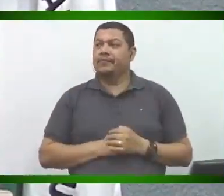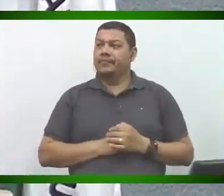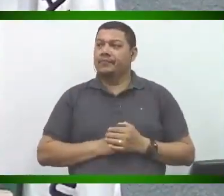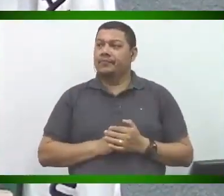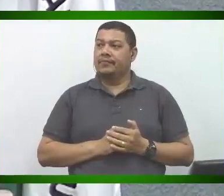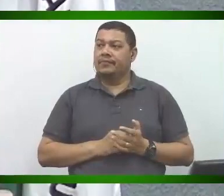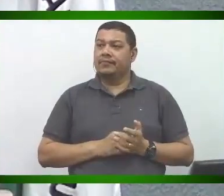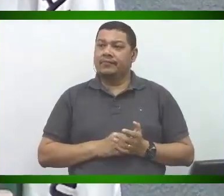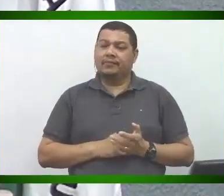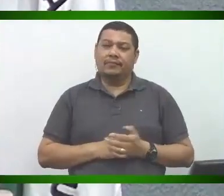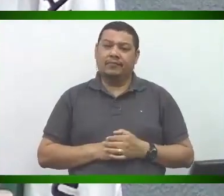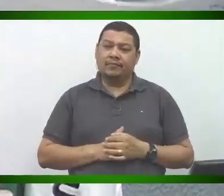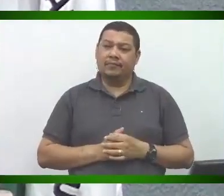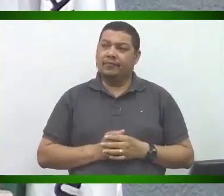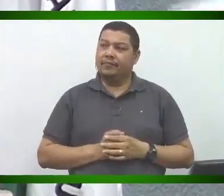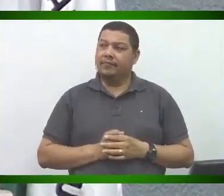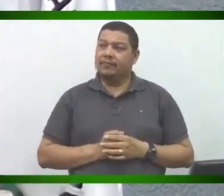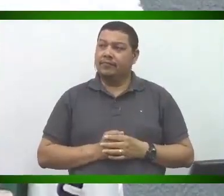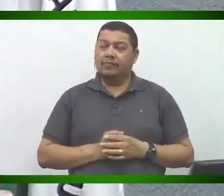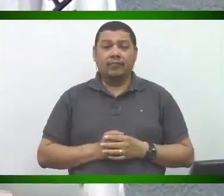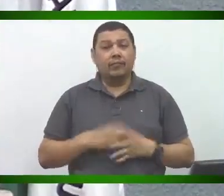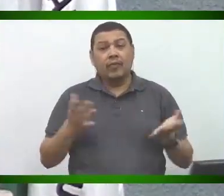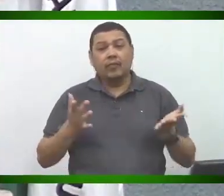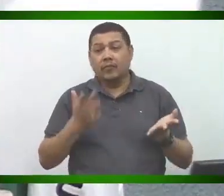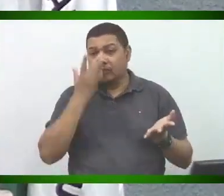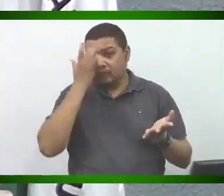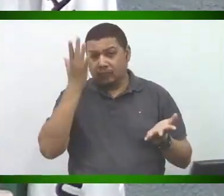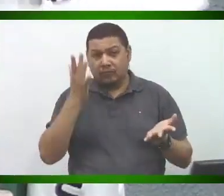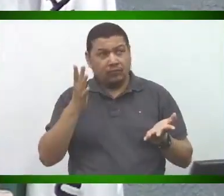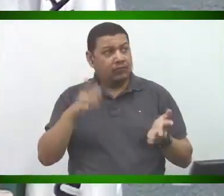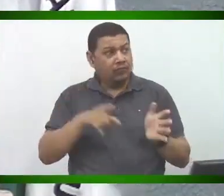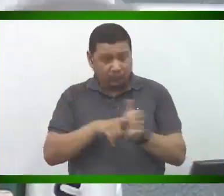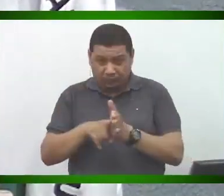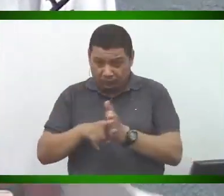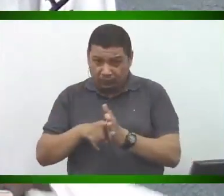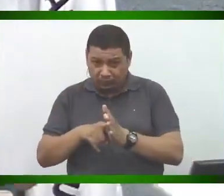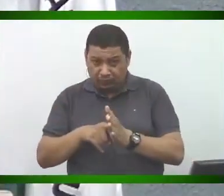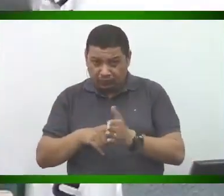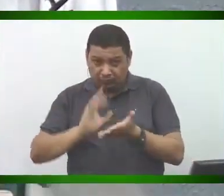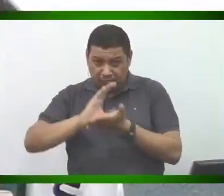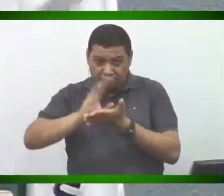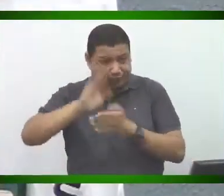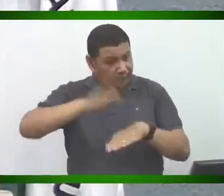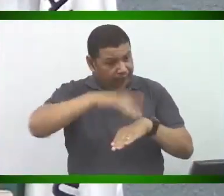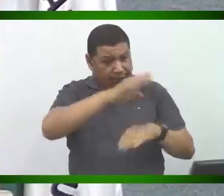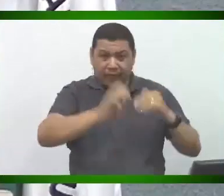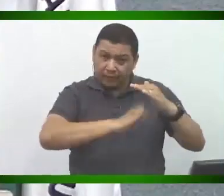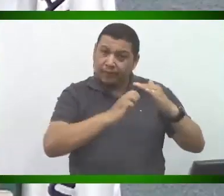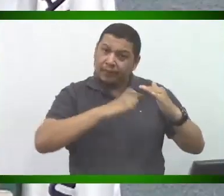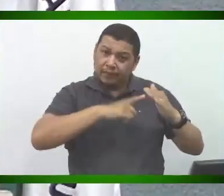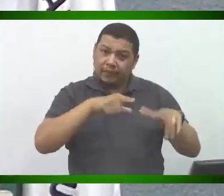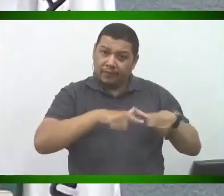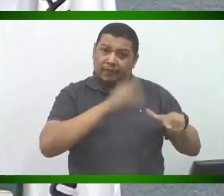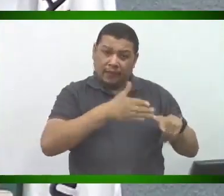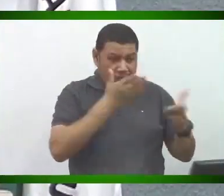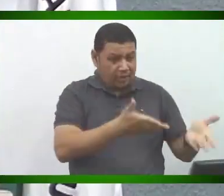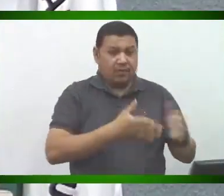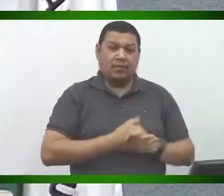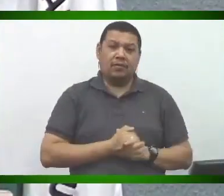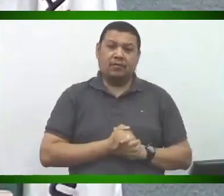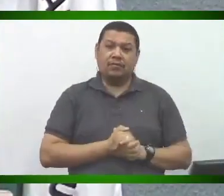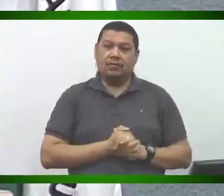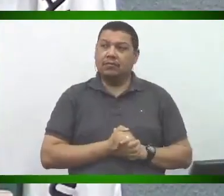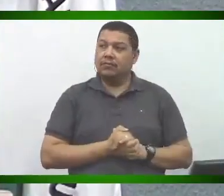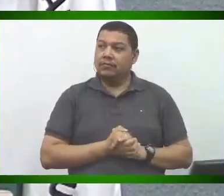empresa posterior que vai ser chamada. Não seria mais viável analisar e dar o realinhamento à empresa que já está no canteiro de obras?